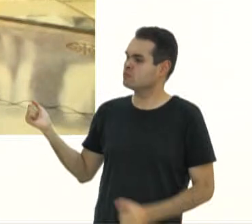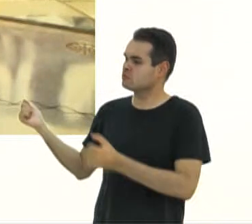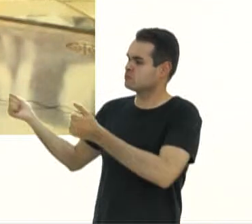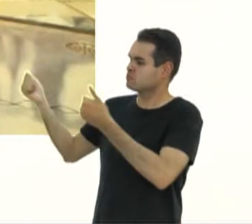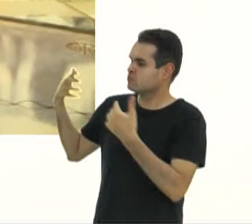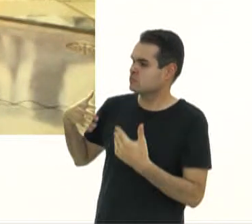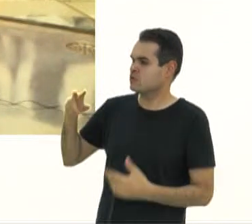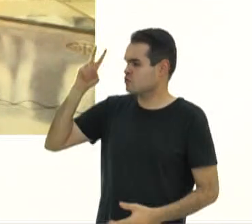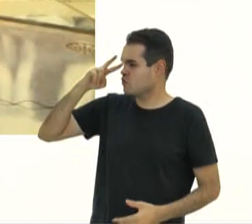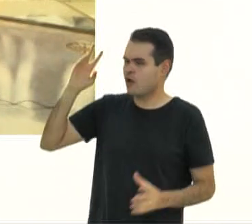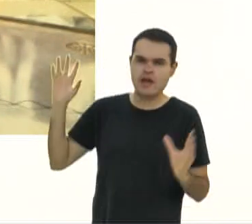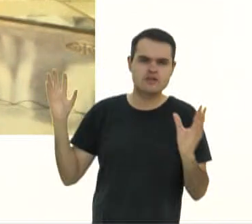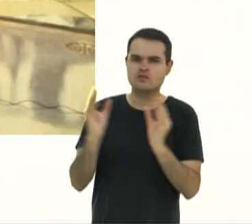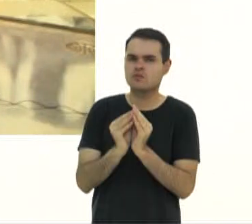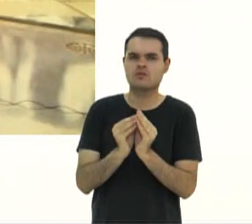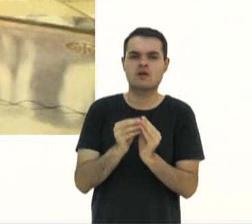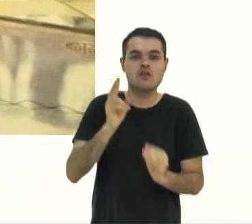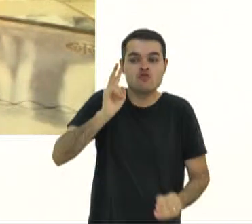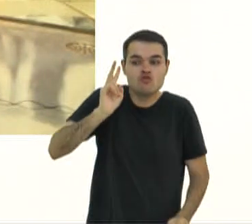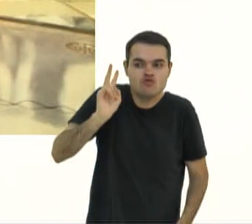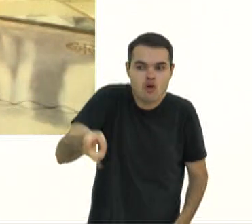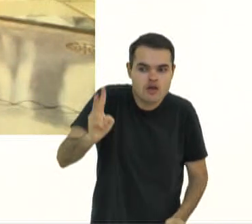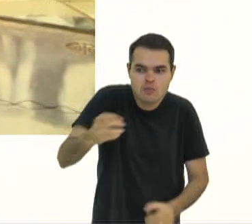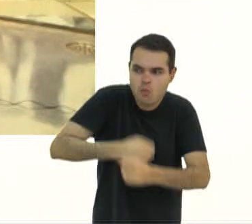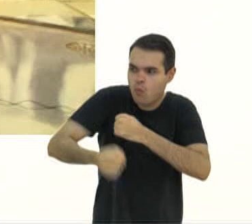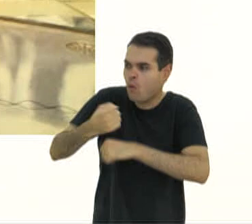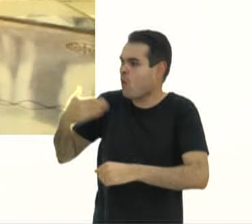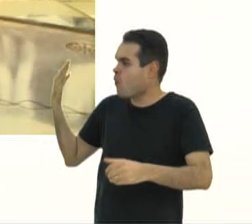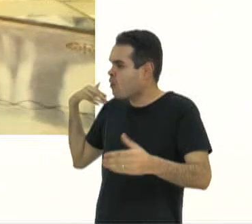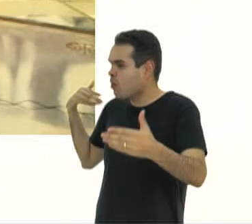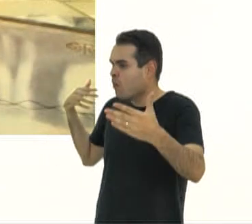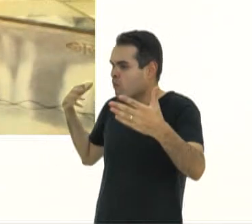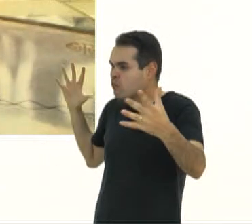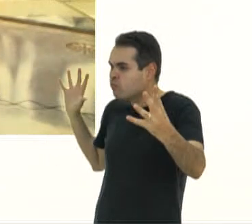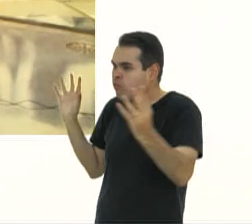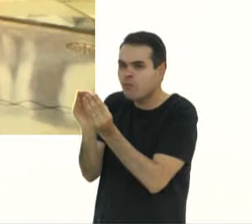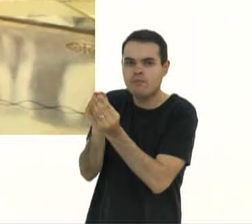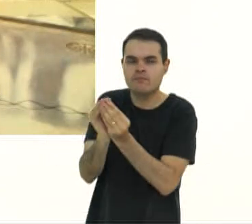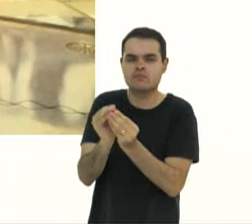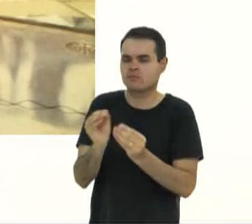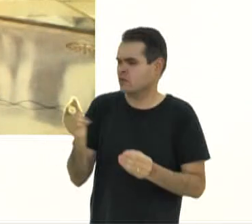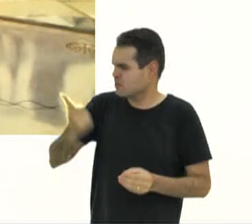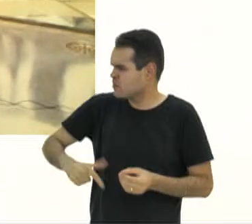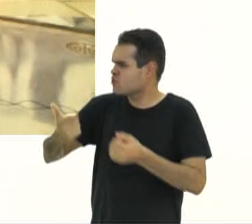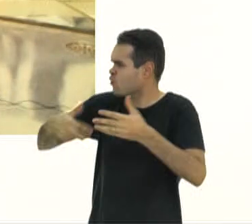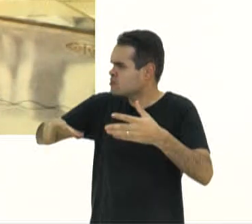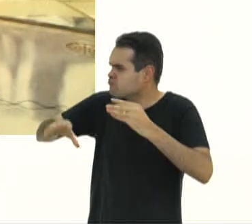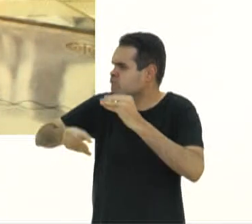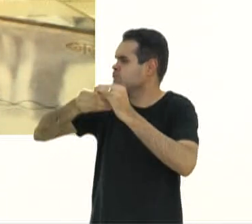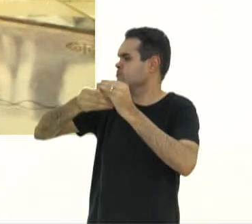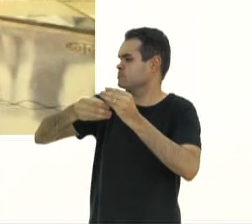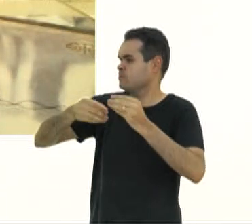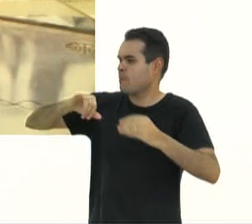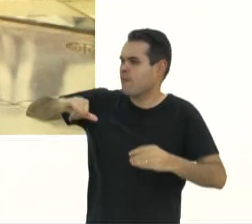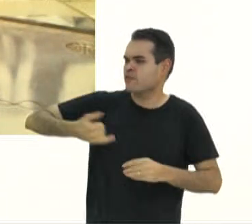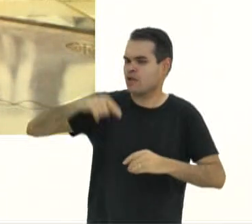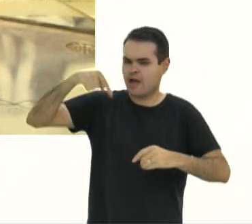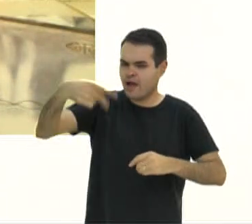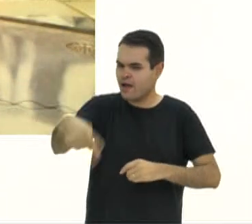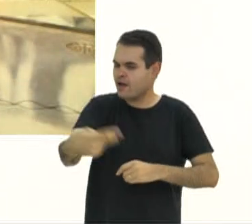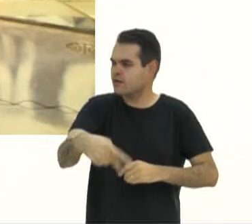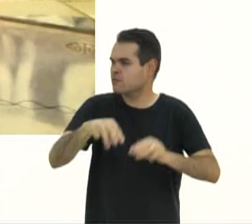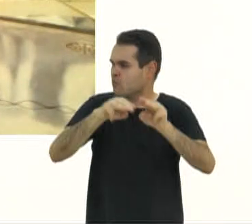aqui a gente conseguiu resumir basicamente 2000 anos de história, né? Sim. E, professor, tem mais alguma coisa que a gente pode aproveitar aqui no parque para falar de energia?